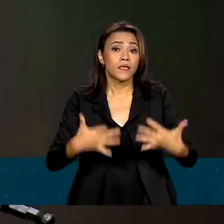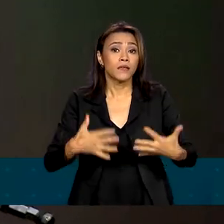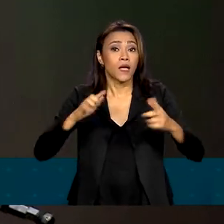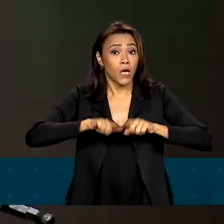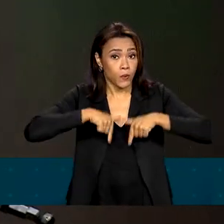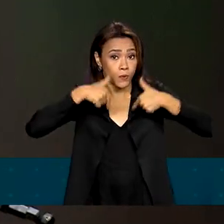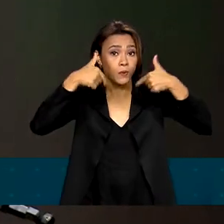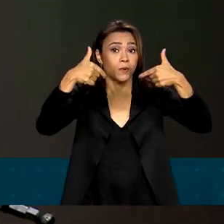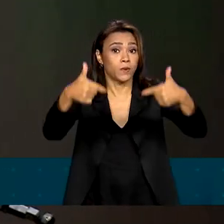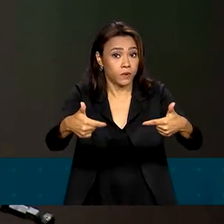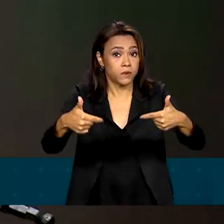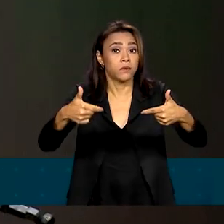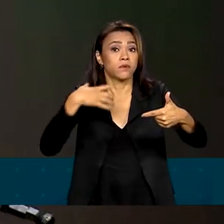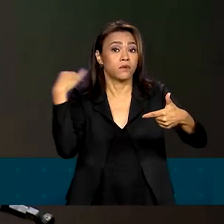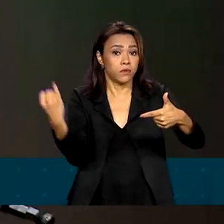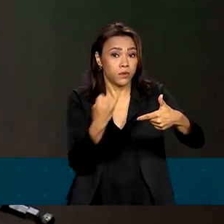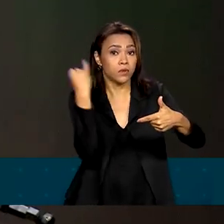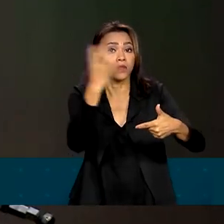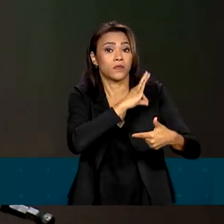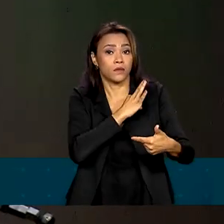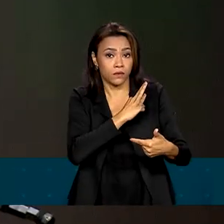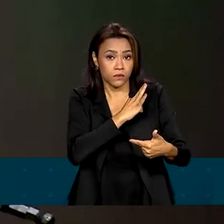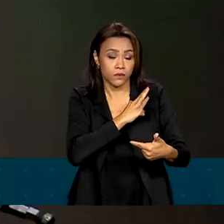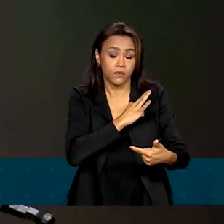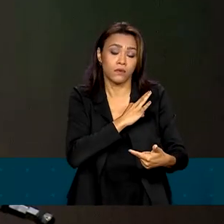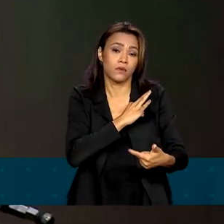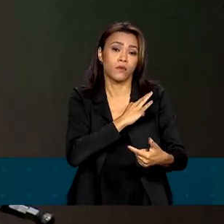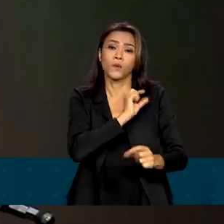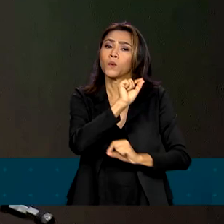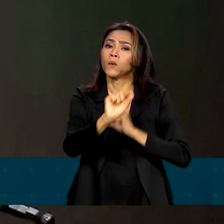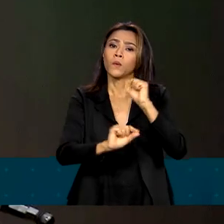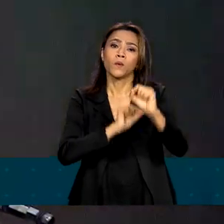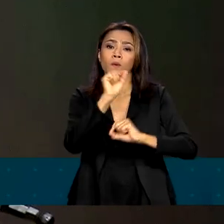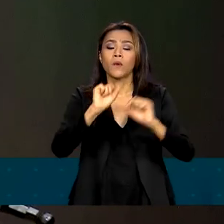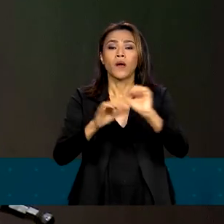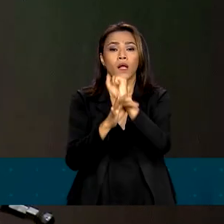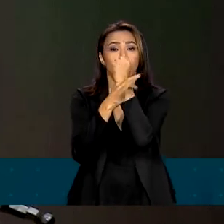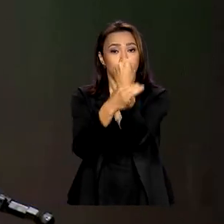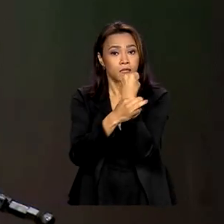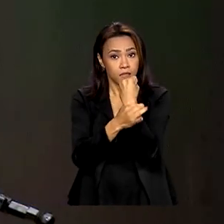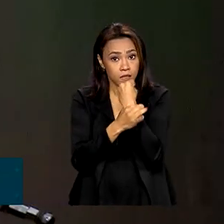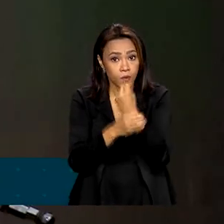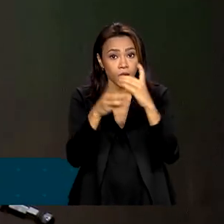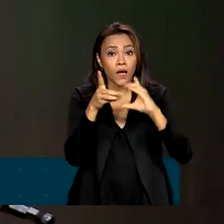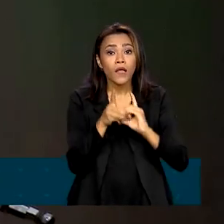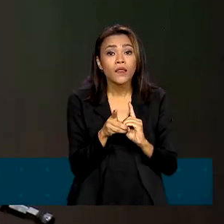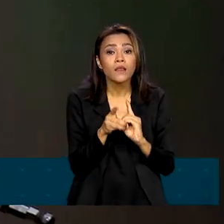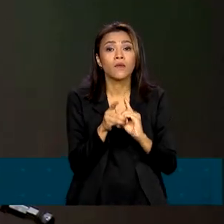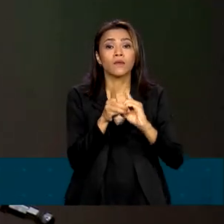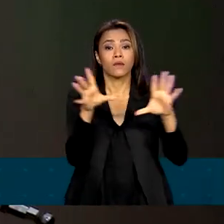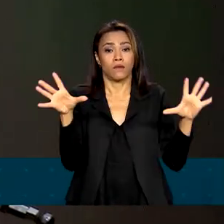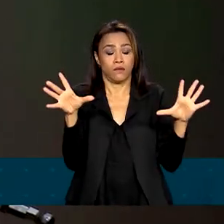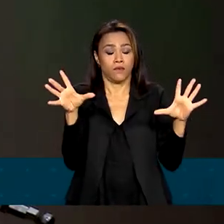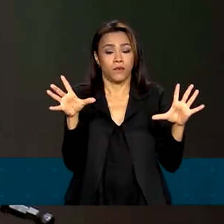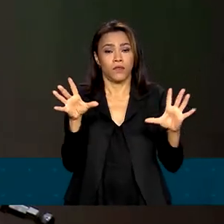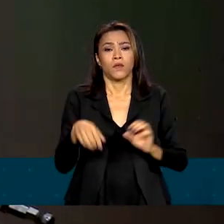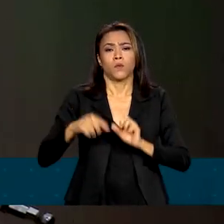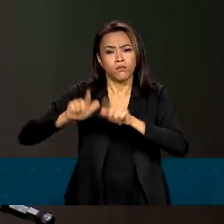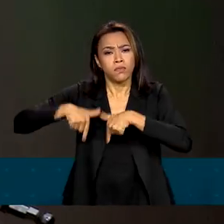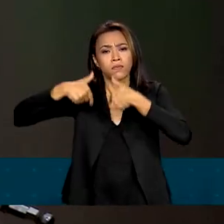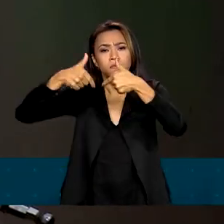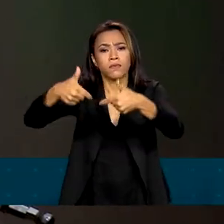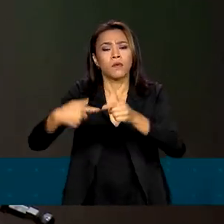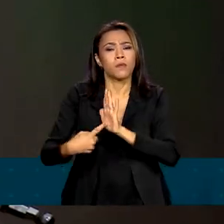operação necessária, uma operação para garantir a democracia, uma operação para mostrar que